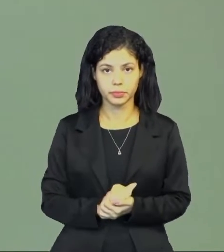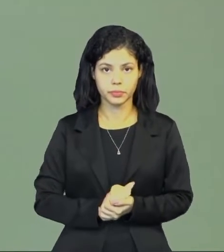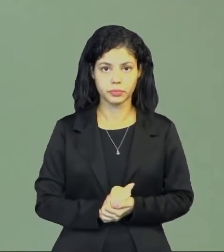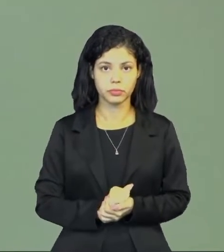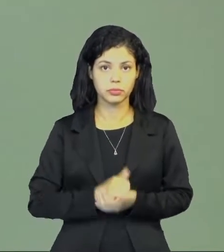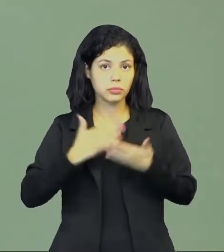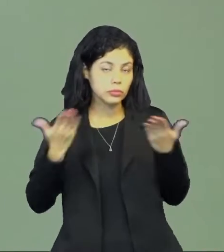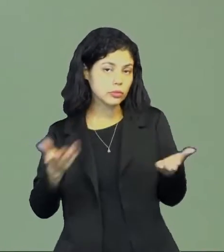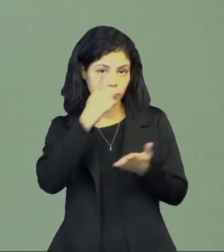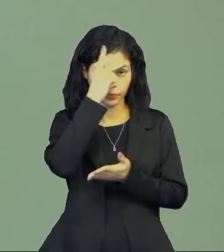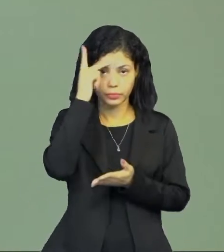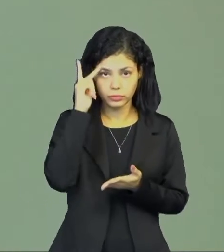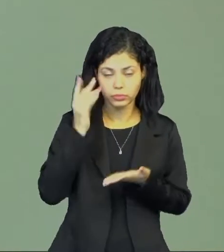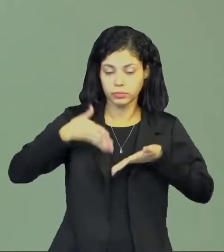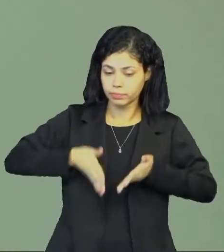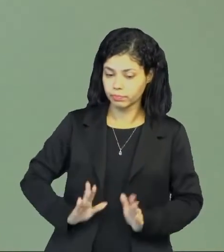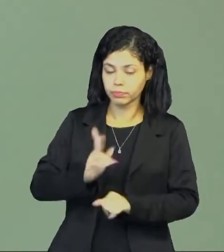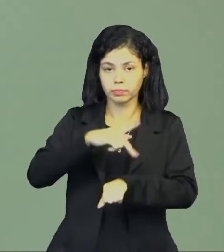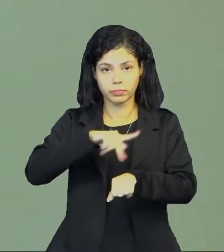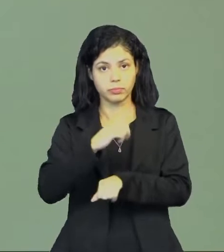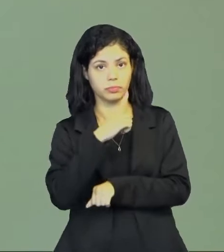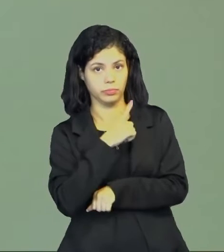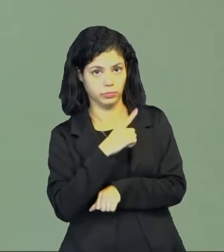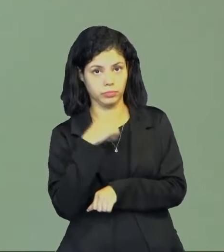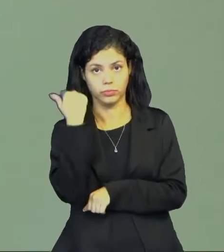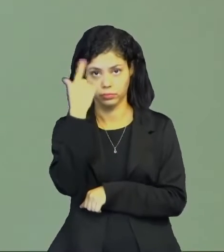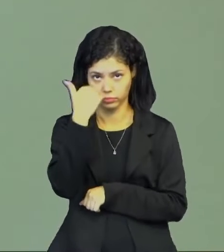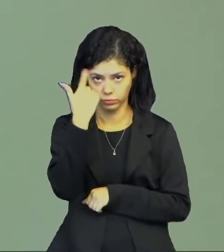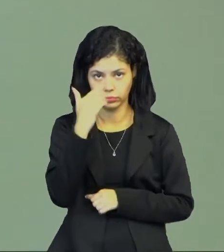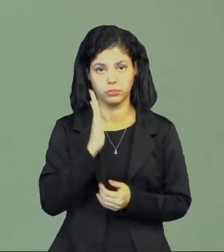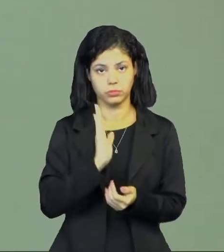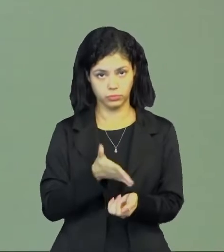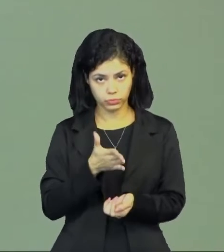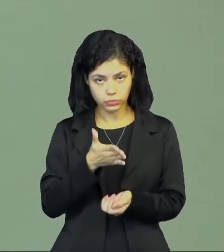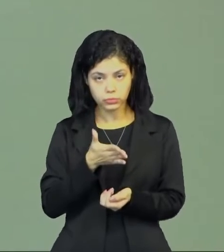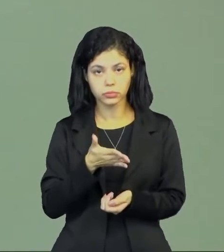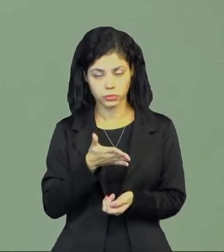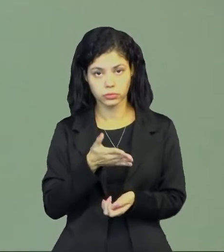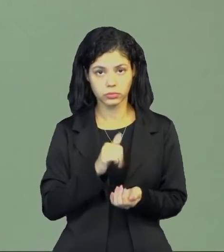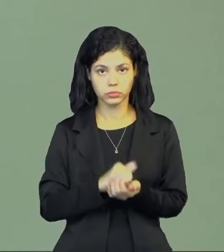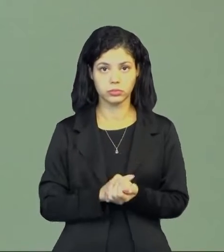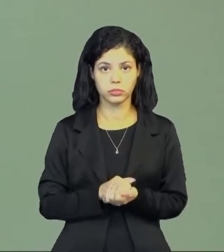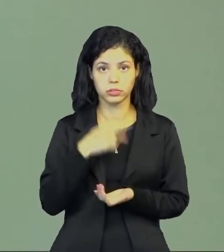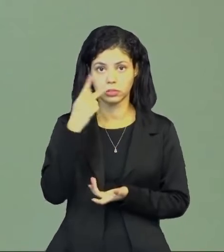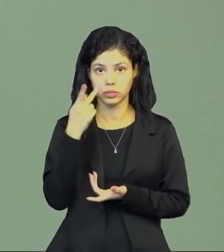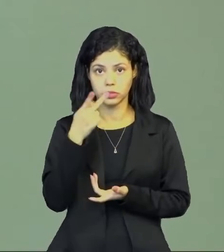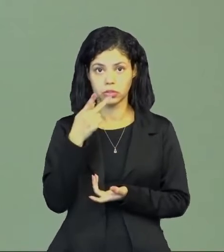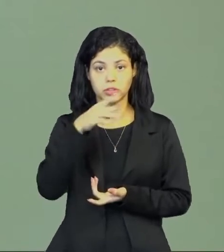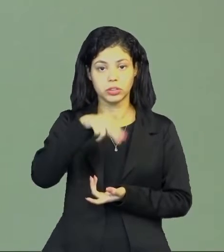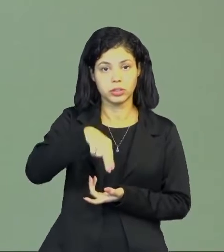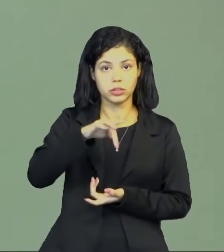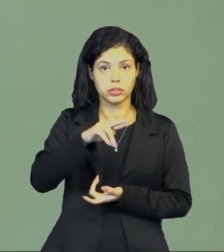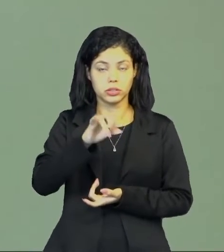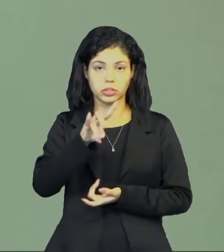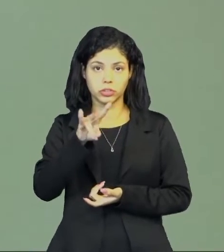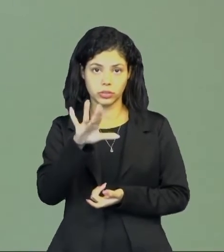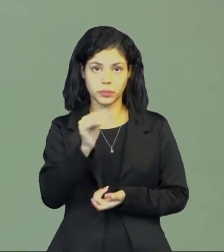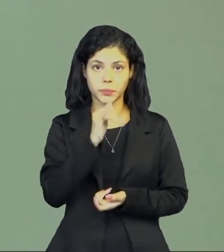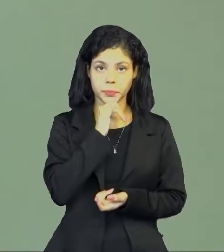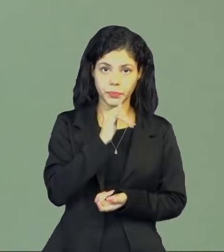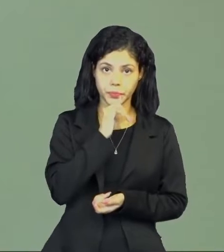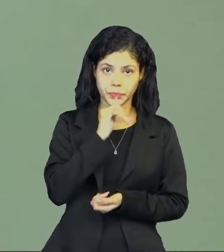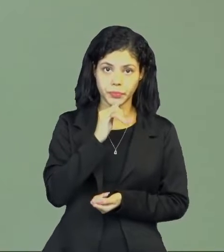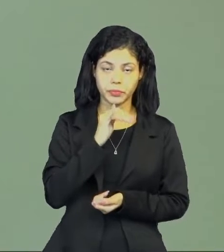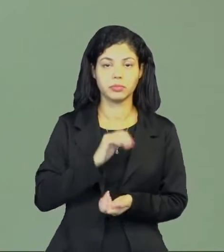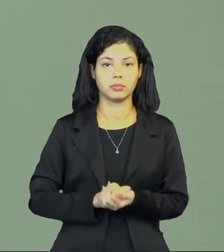espanhola. Então essa pessoa que nasce num país cujo idioma oficial é a língua espanhola, ele é um falante nativo, né? Exemplo, quem